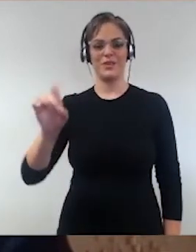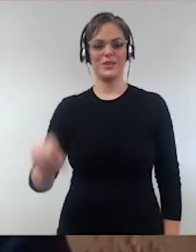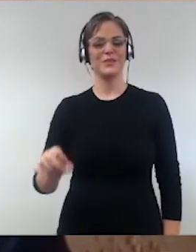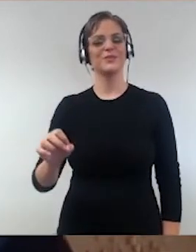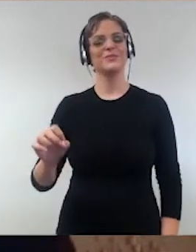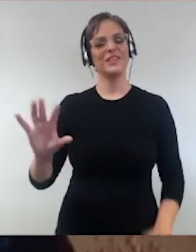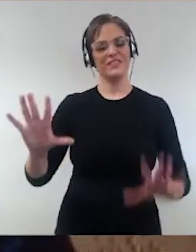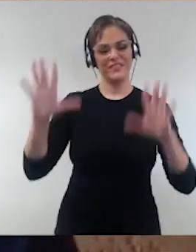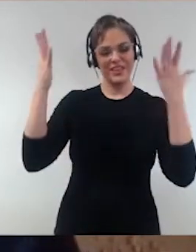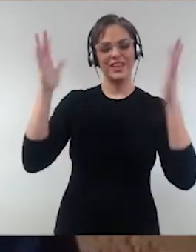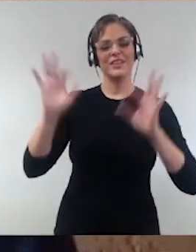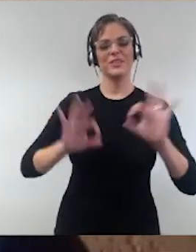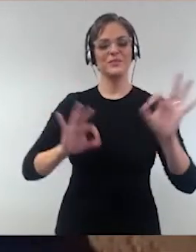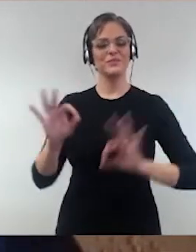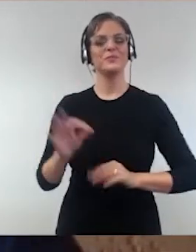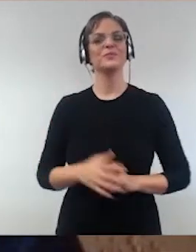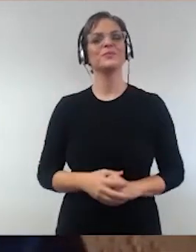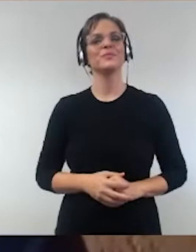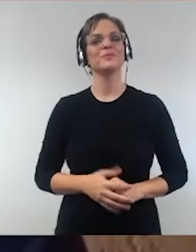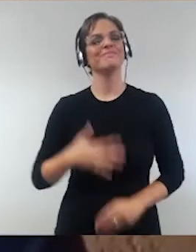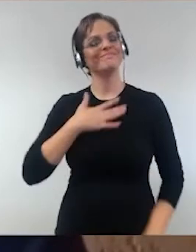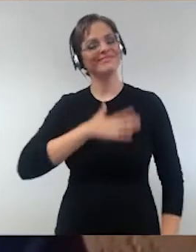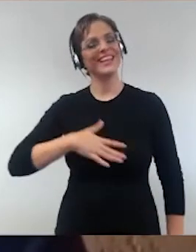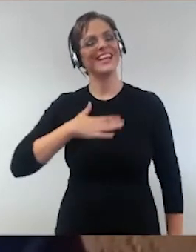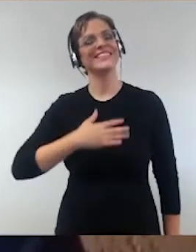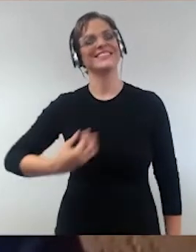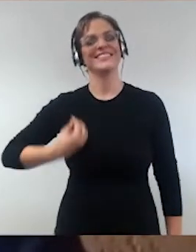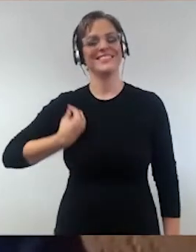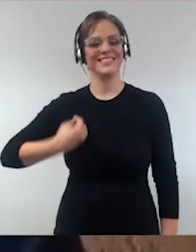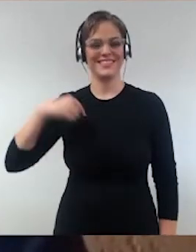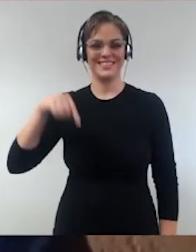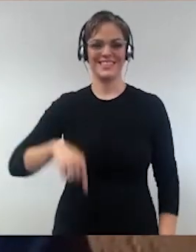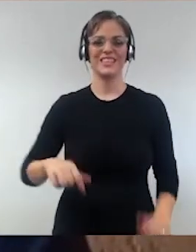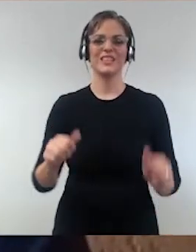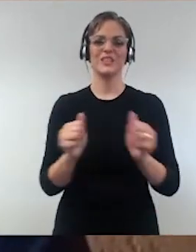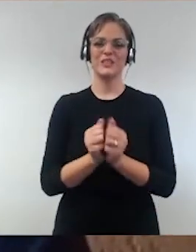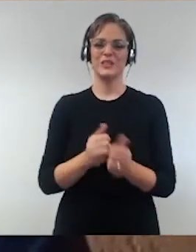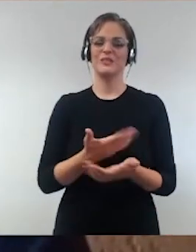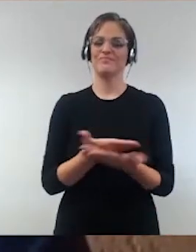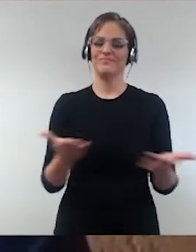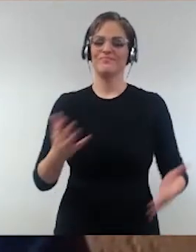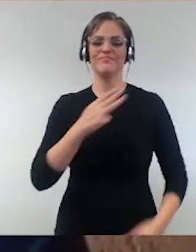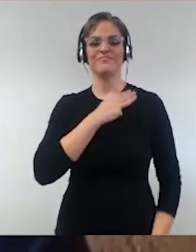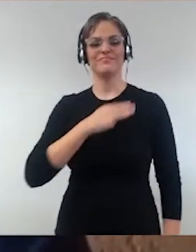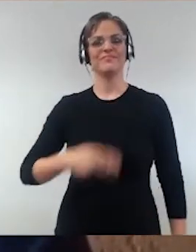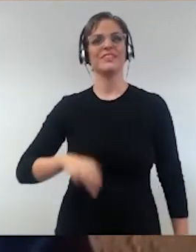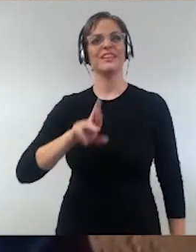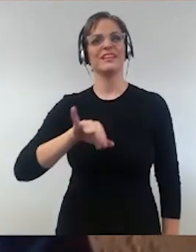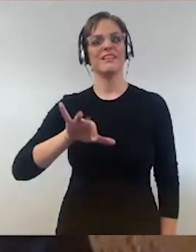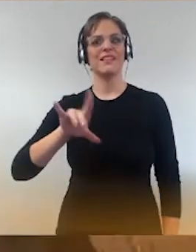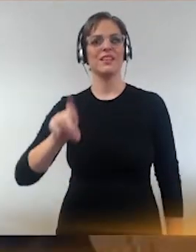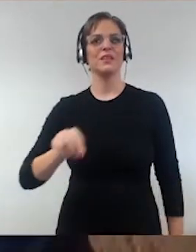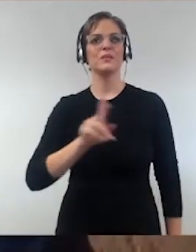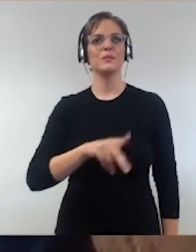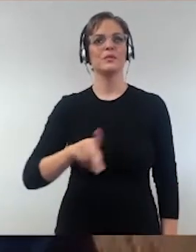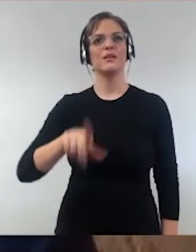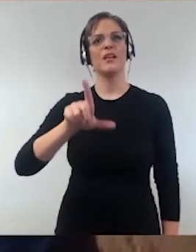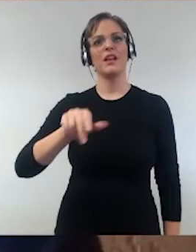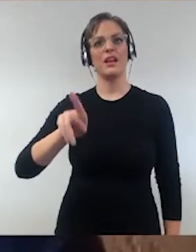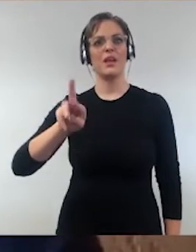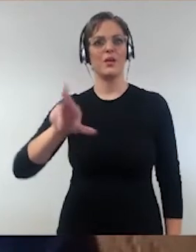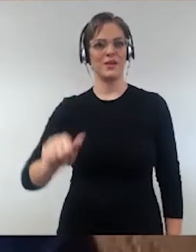evento, e reafirmar o meu imenso prazer estar aqui novamente ao lado do ministro Ricardo Cueva e da professora Laura